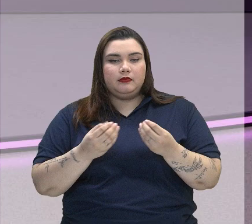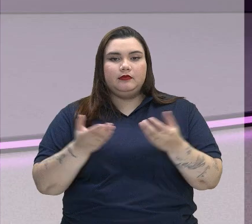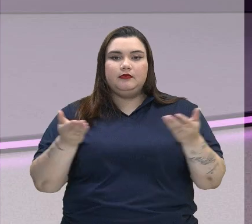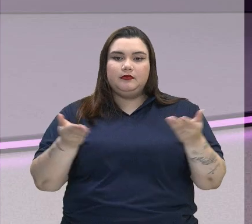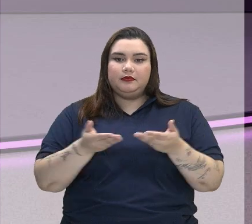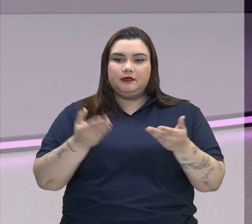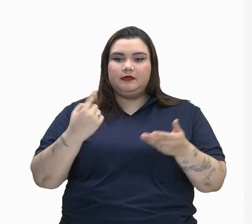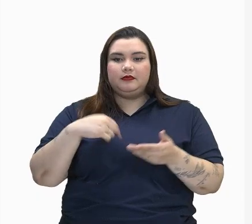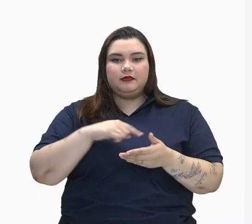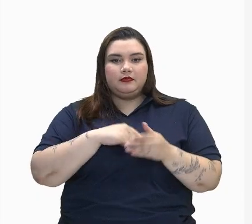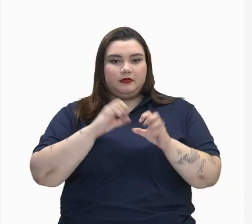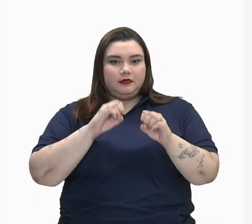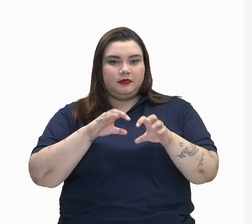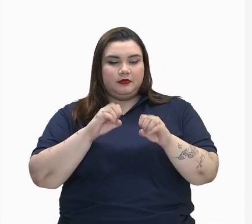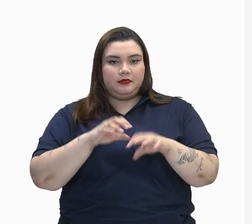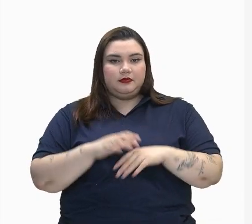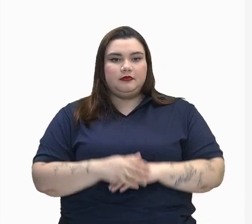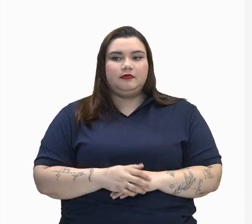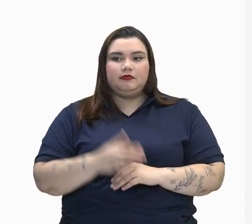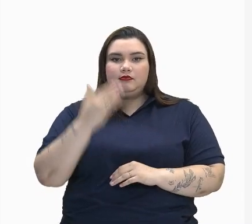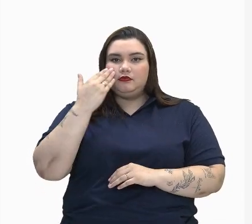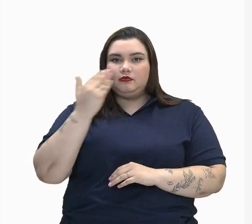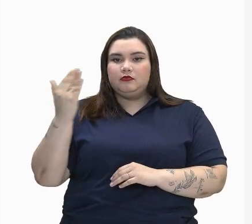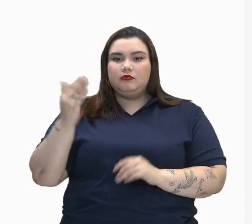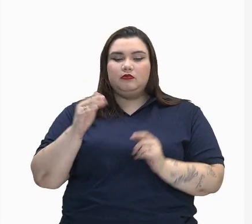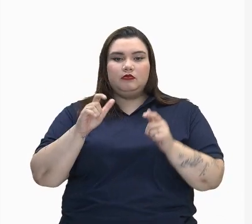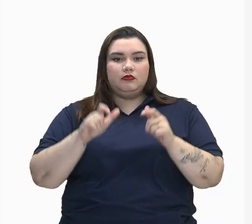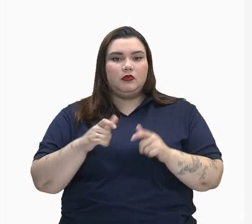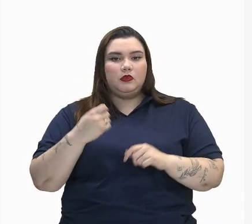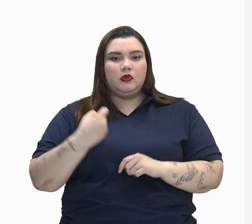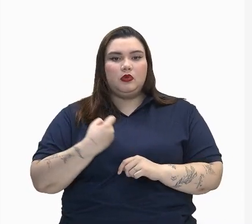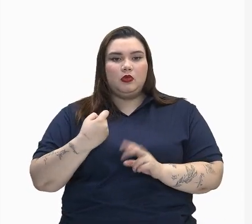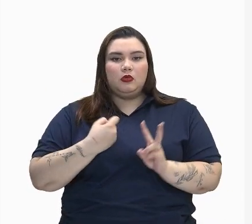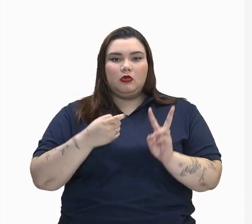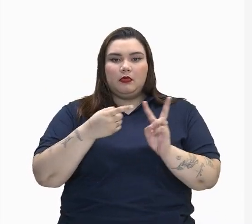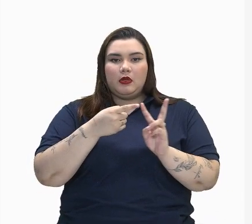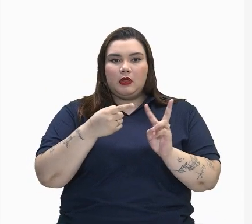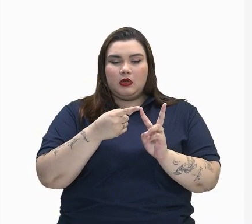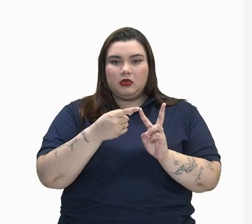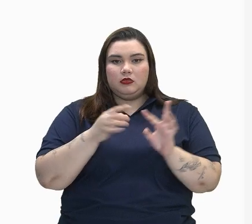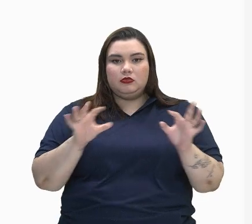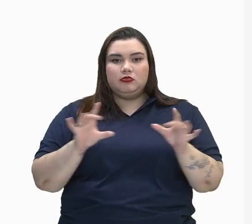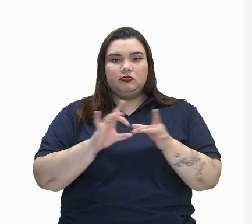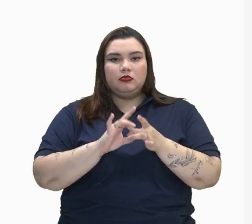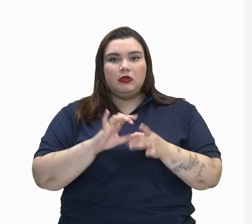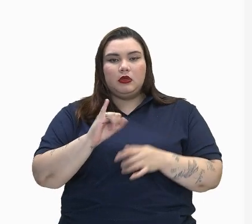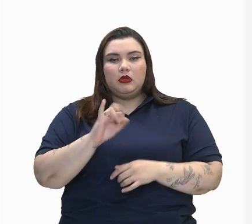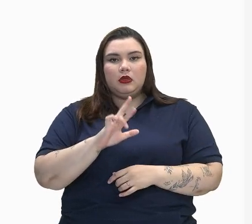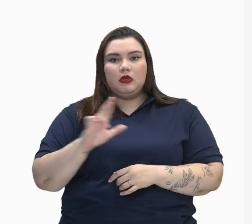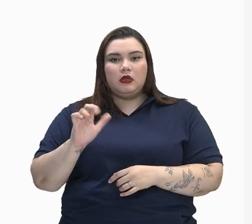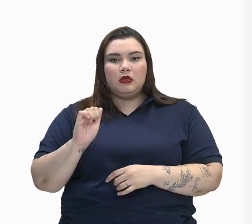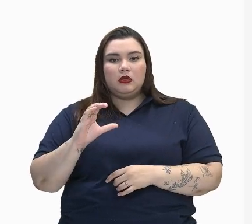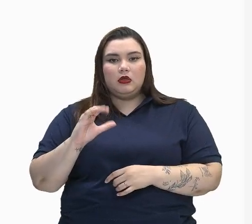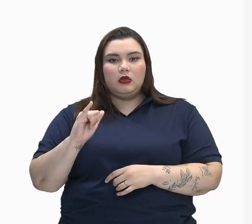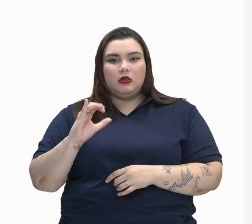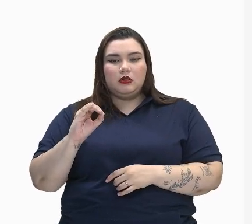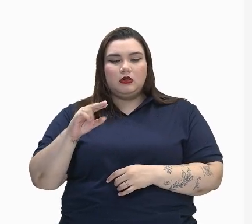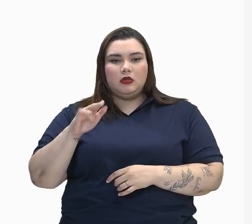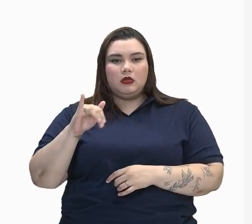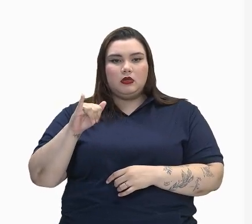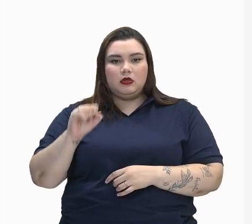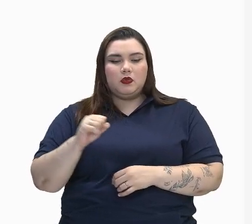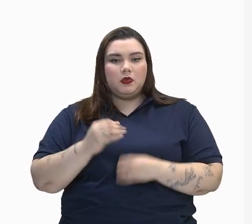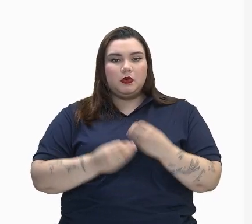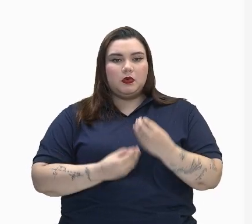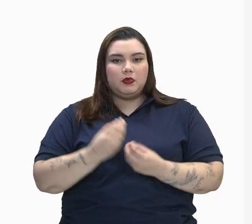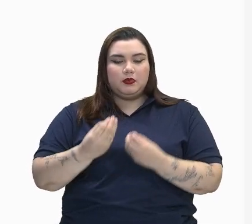nós veremos agora. Então, nós veremos então a localização dos números irracionais na reta numérica. Como eu faço isso com as